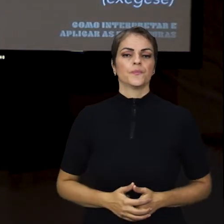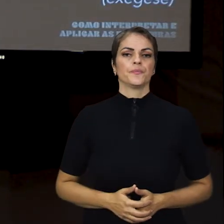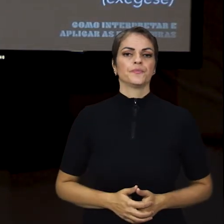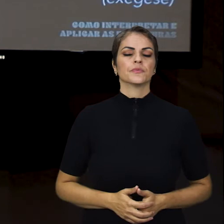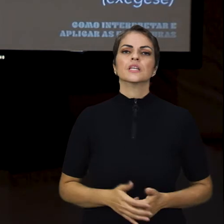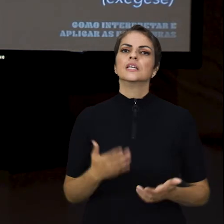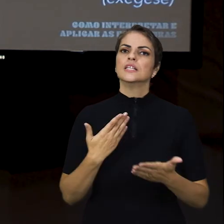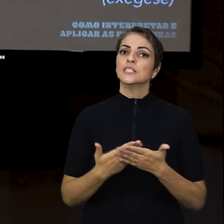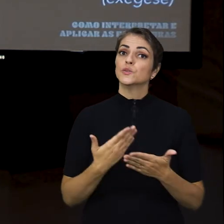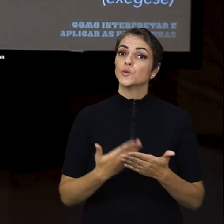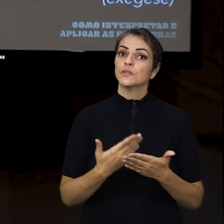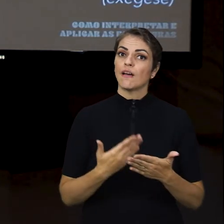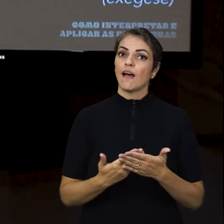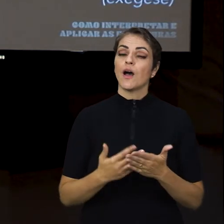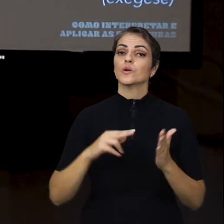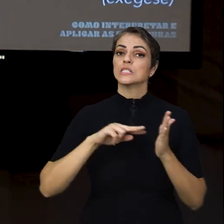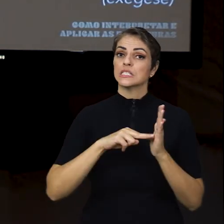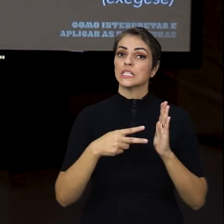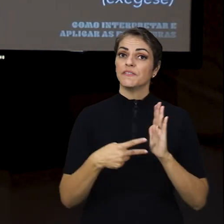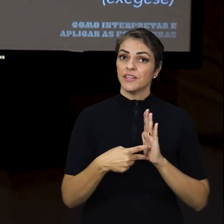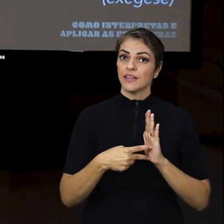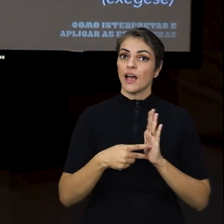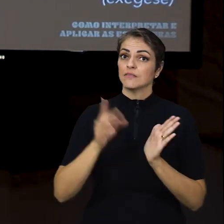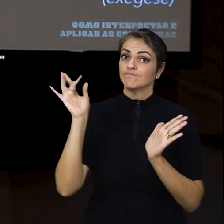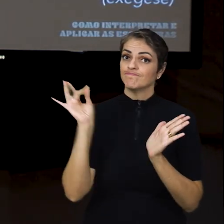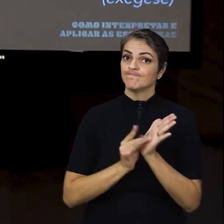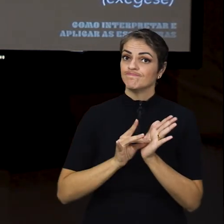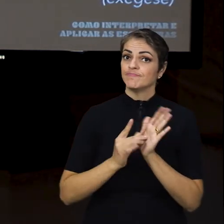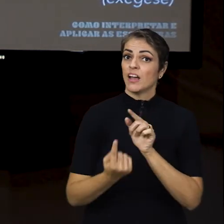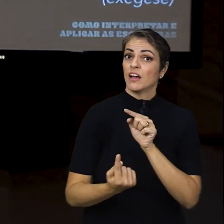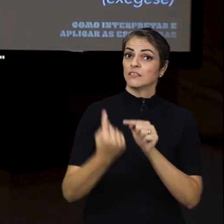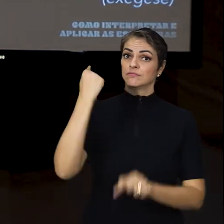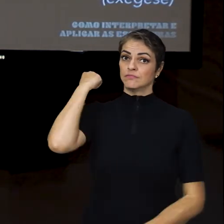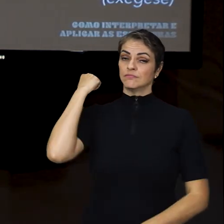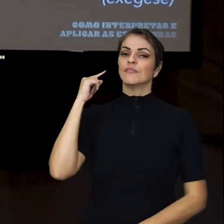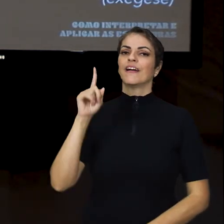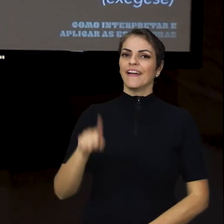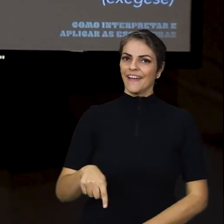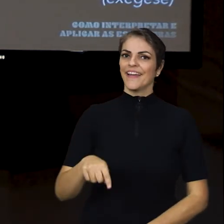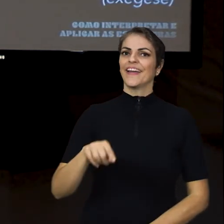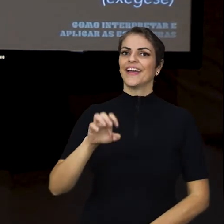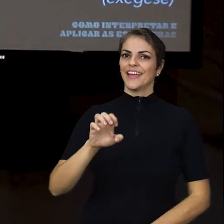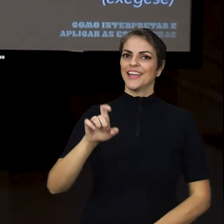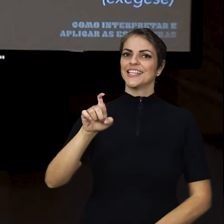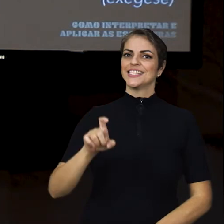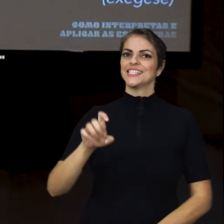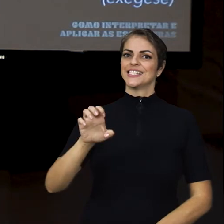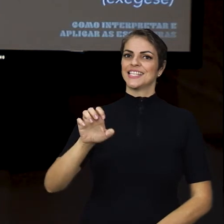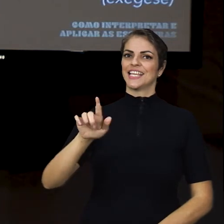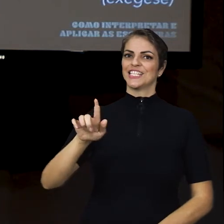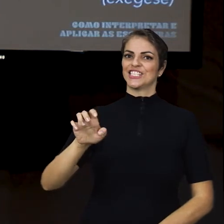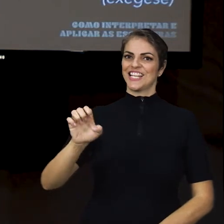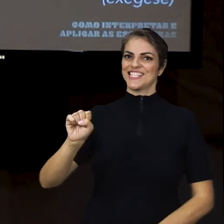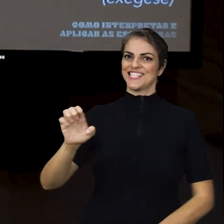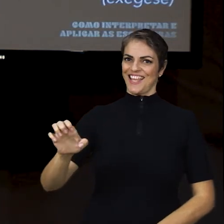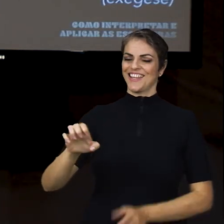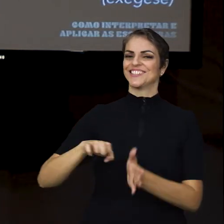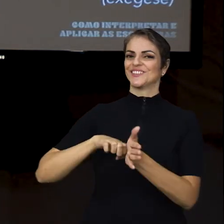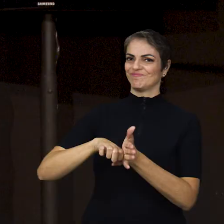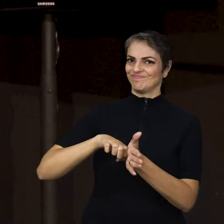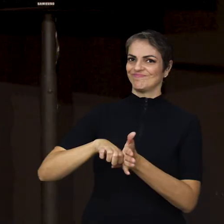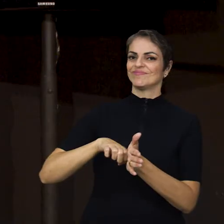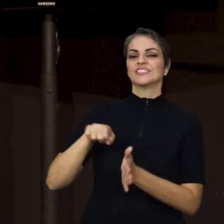o significado original. De novo, a importância da exegese. É claro que eu suponho a